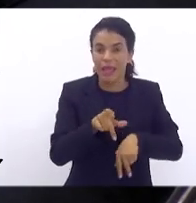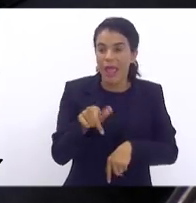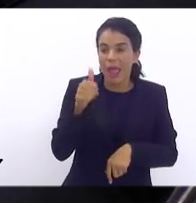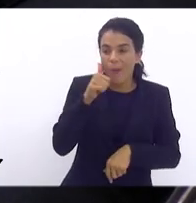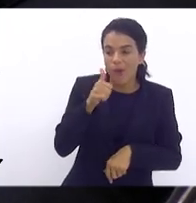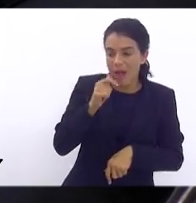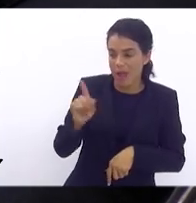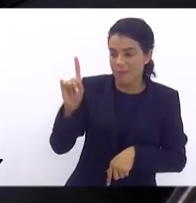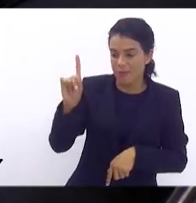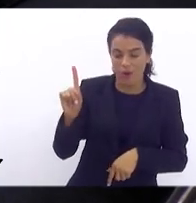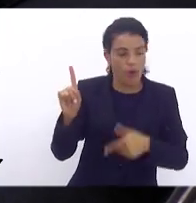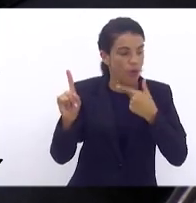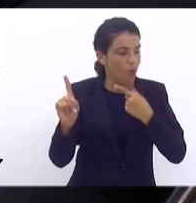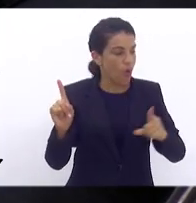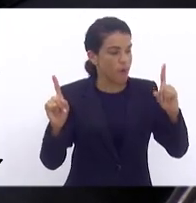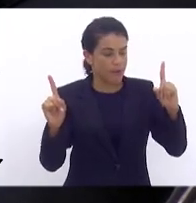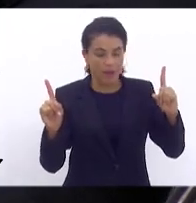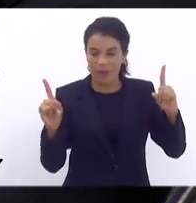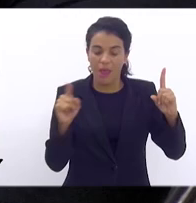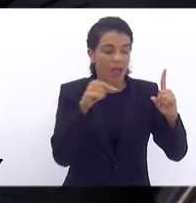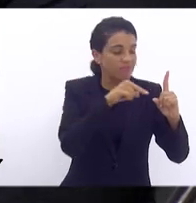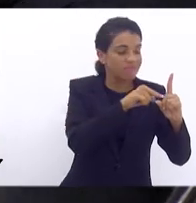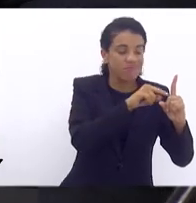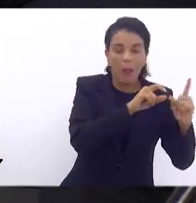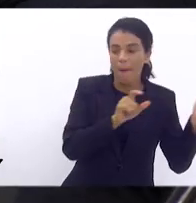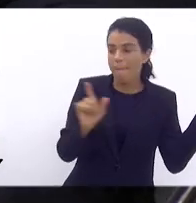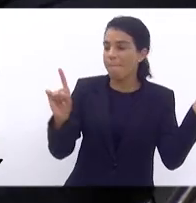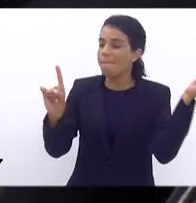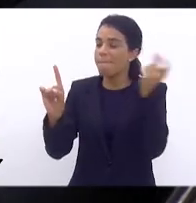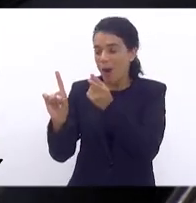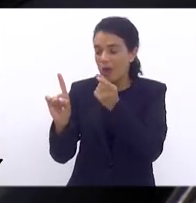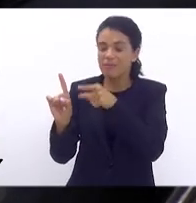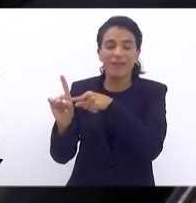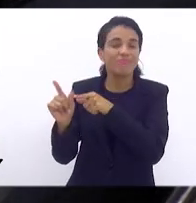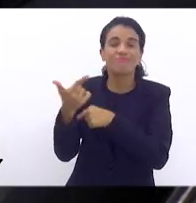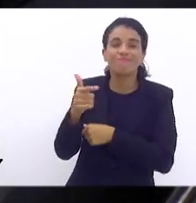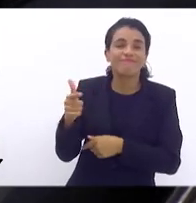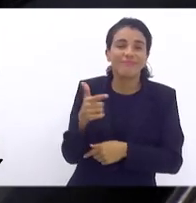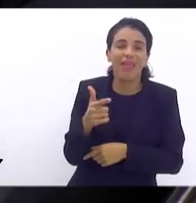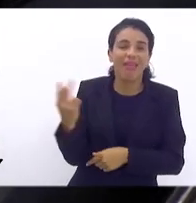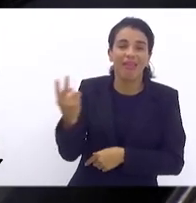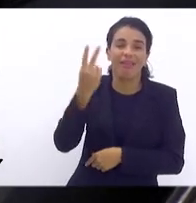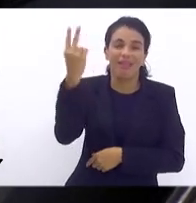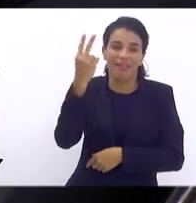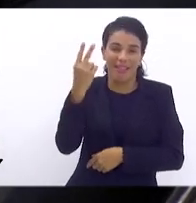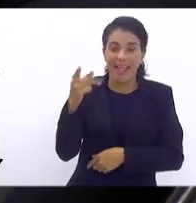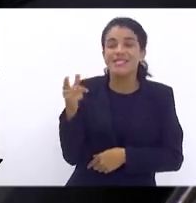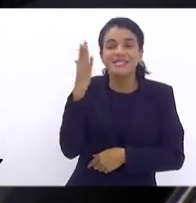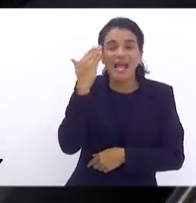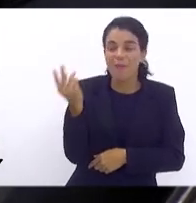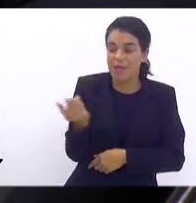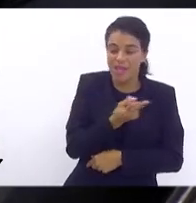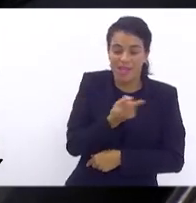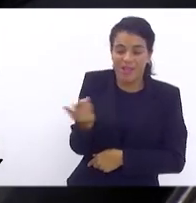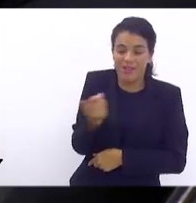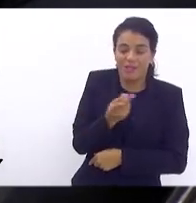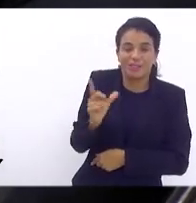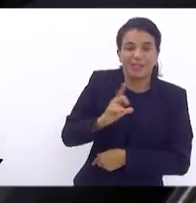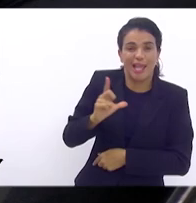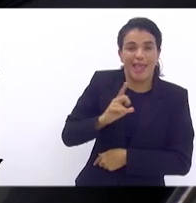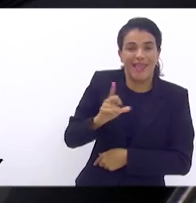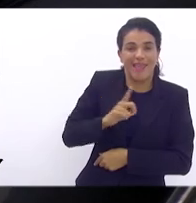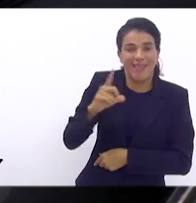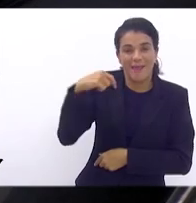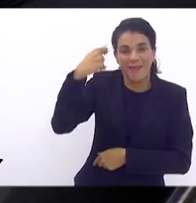contra a palavra do sujeito ela sabe que aquela foto que a imagem que aquele vídeo só ela e ele tinham aquele acesso aquele conteúdo